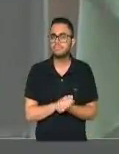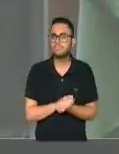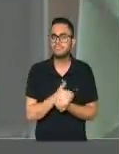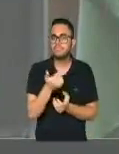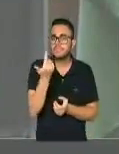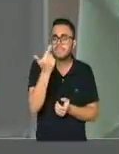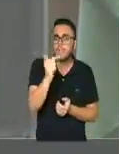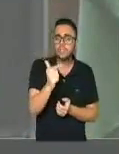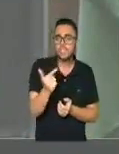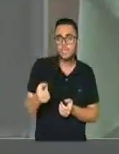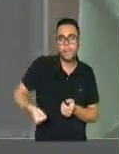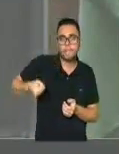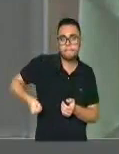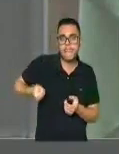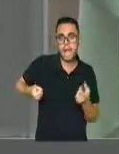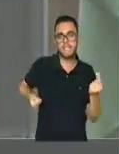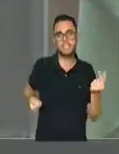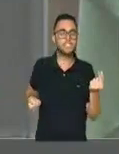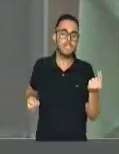Não tinha uma mala de dinheiro.